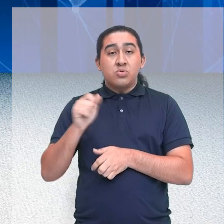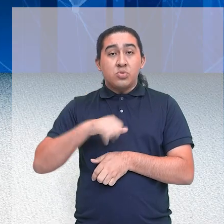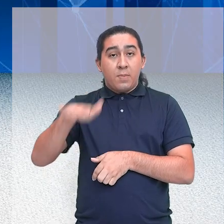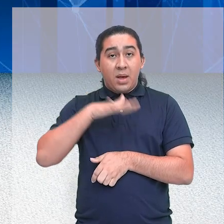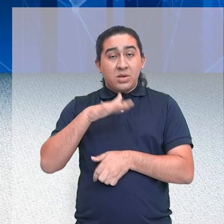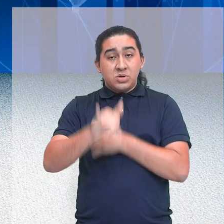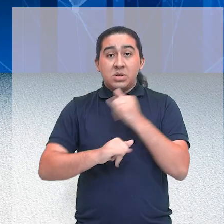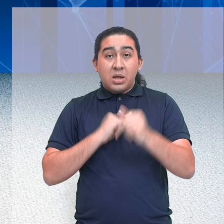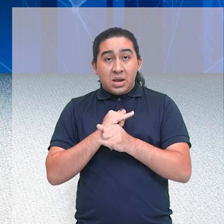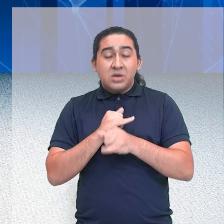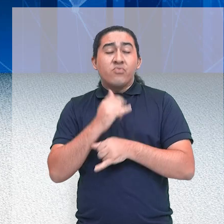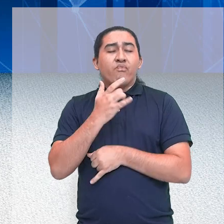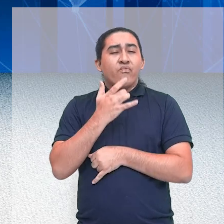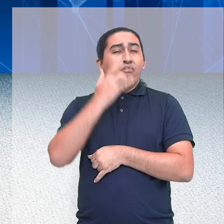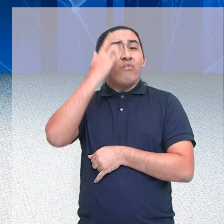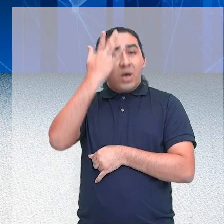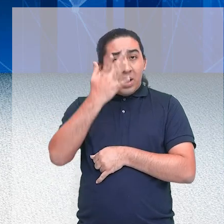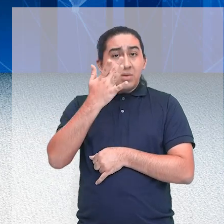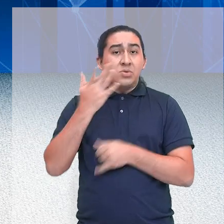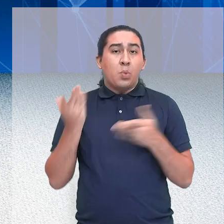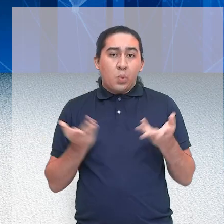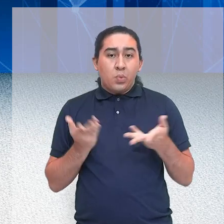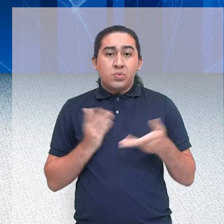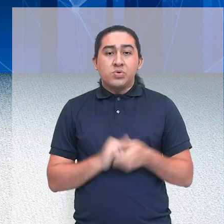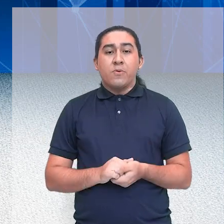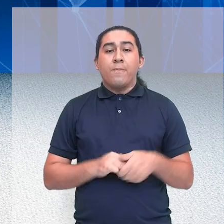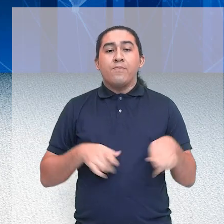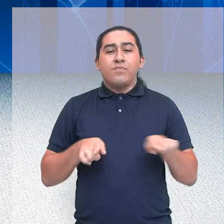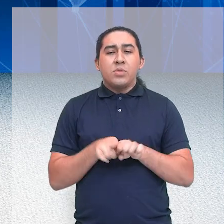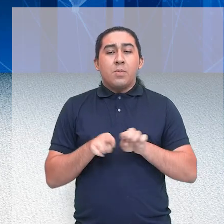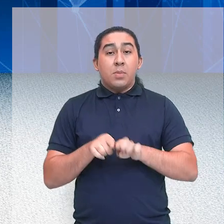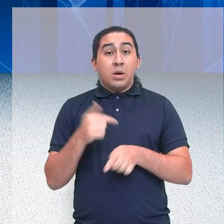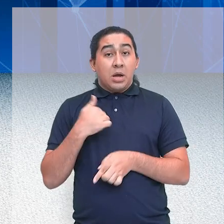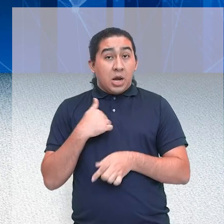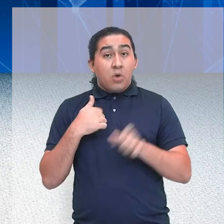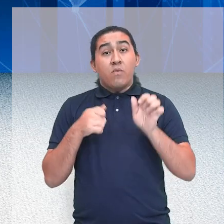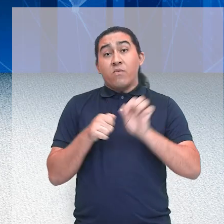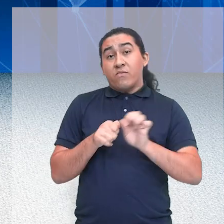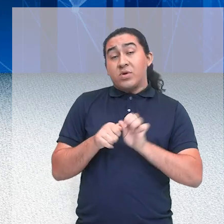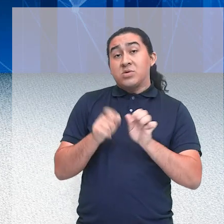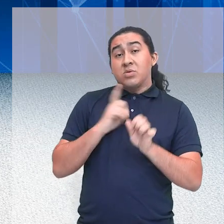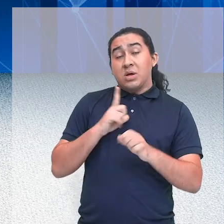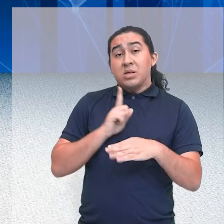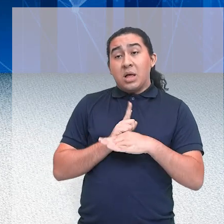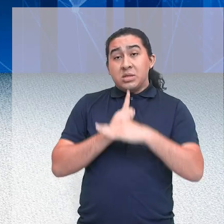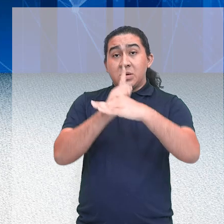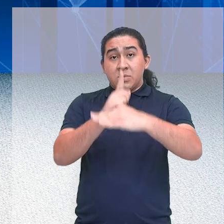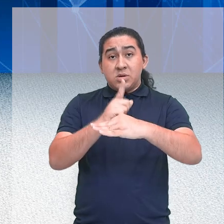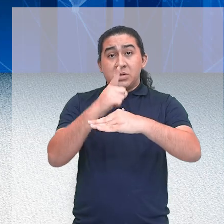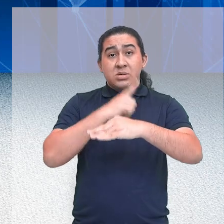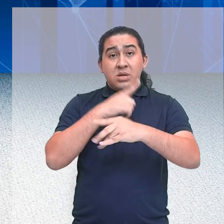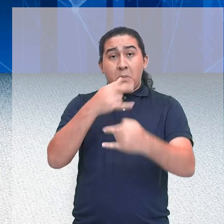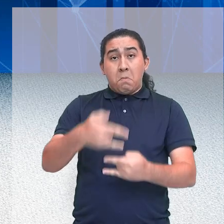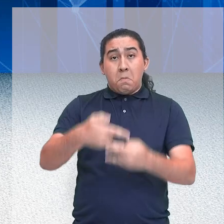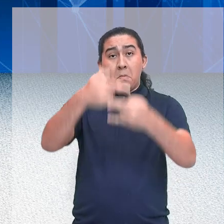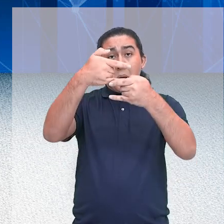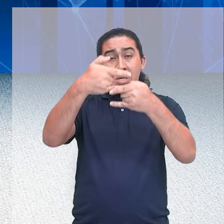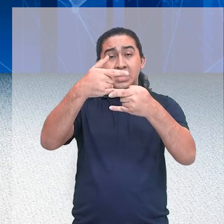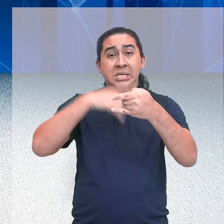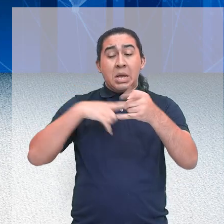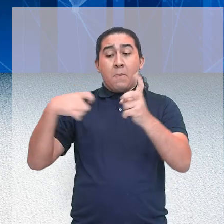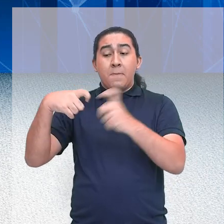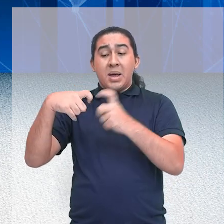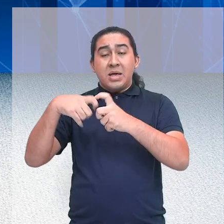dos pacientes. Inclusive, há alguns dias eu fiz essa consulta, né, por telemedicina, essa